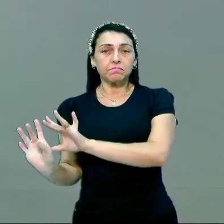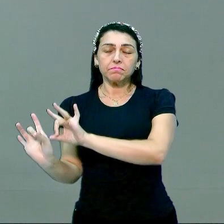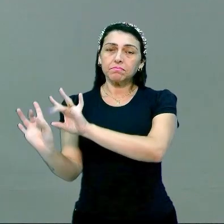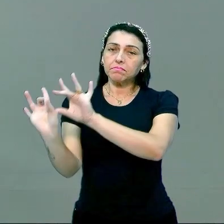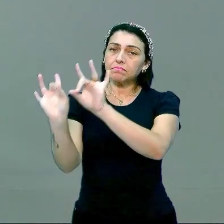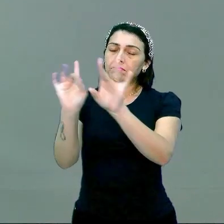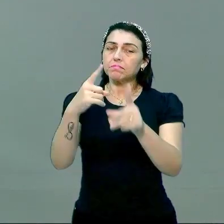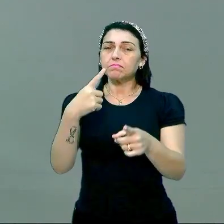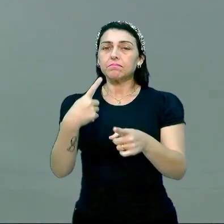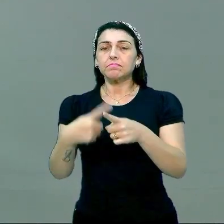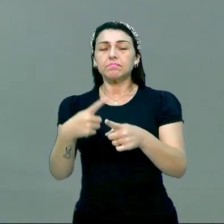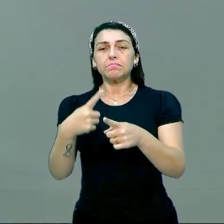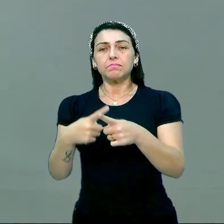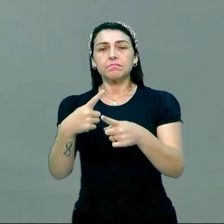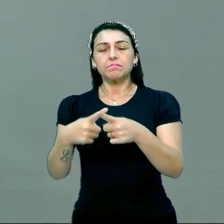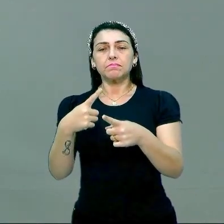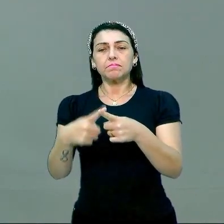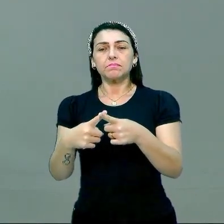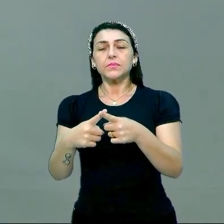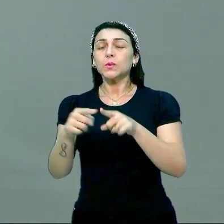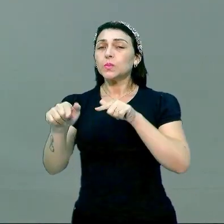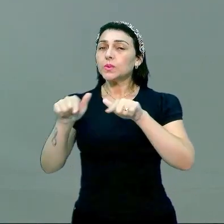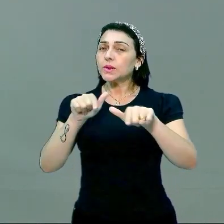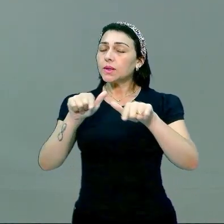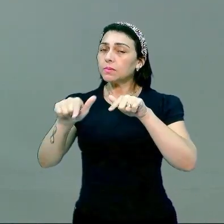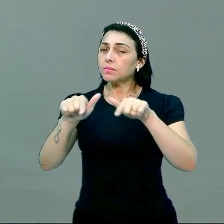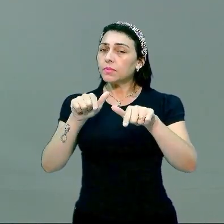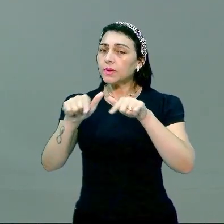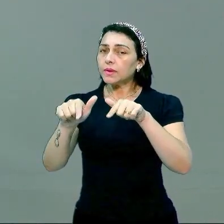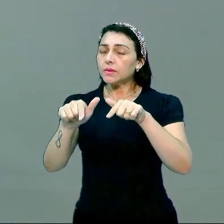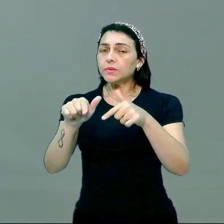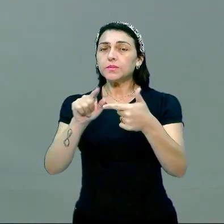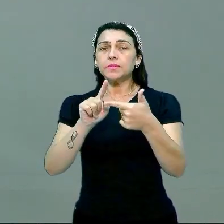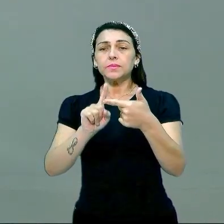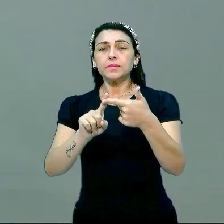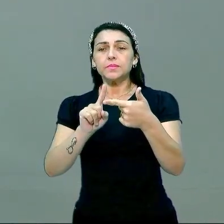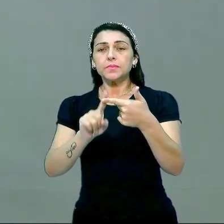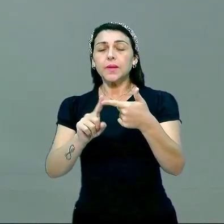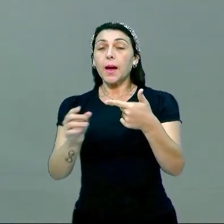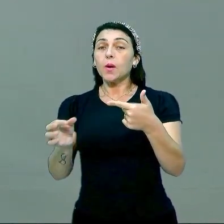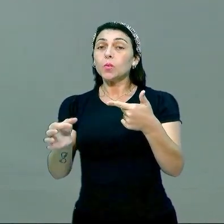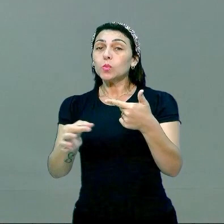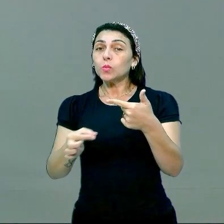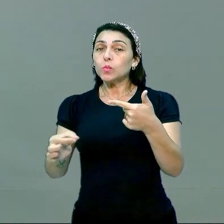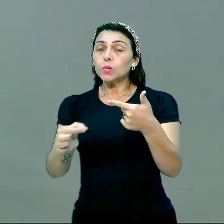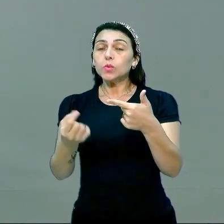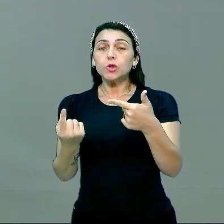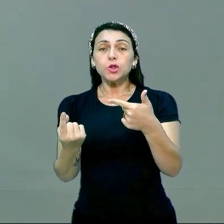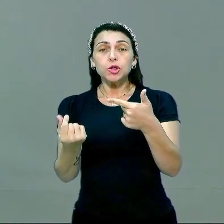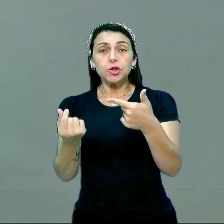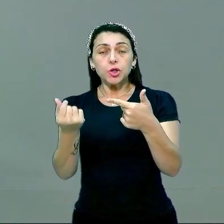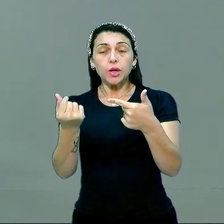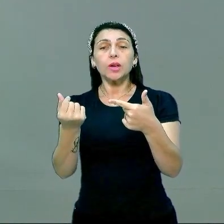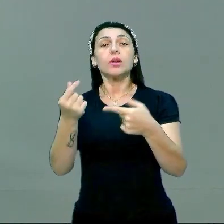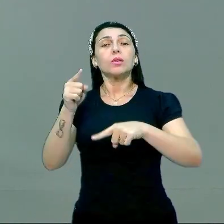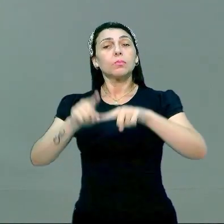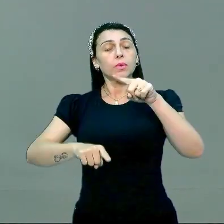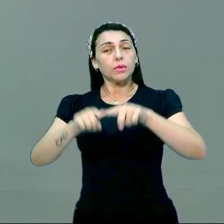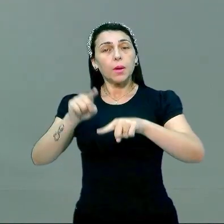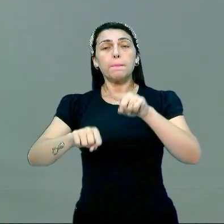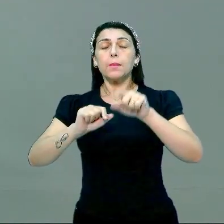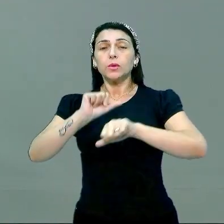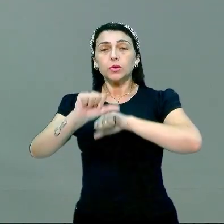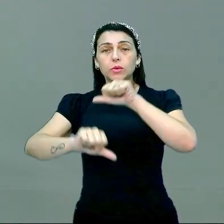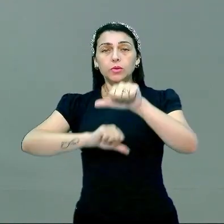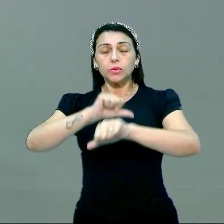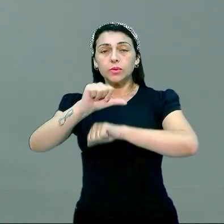especial, porque vamos tratar do trabalho, vamos tratar da moeda, que é uma mercadoria que pode ser